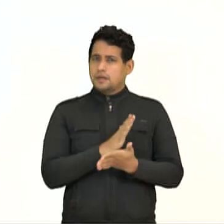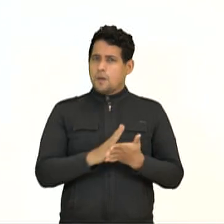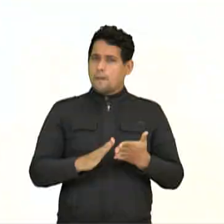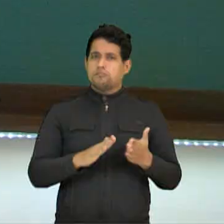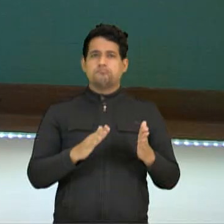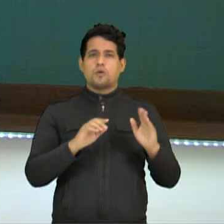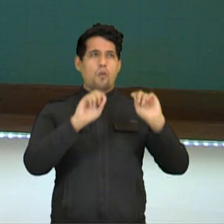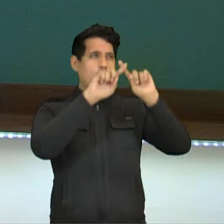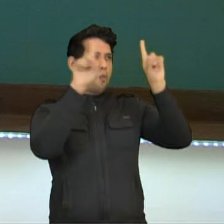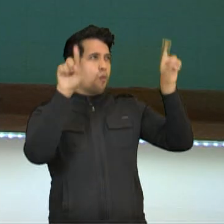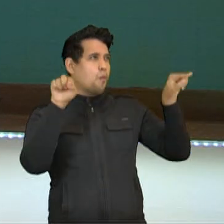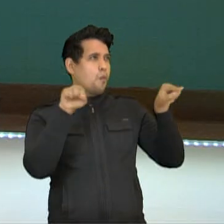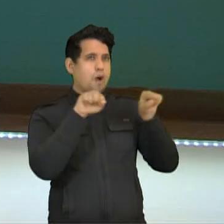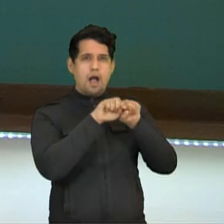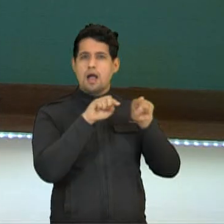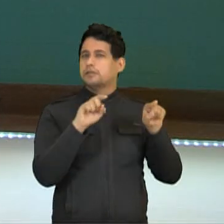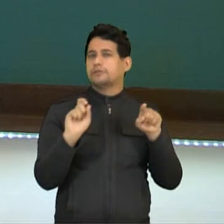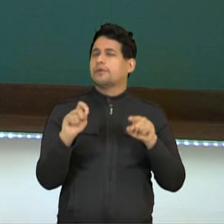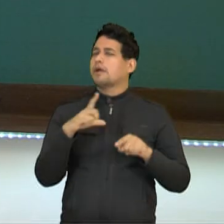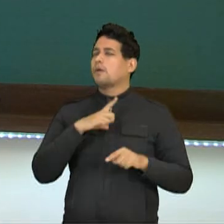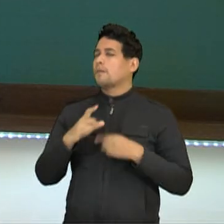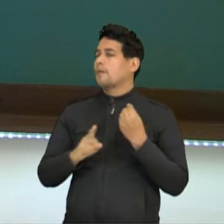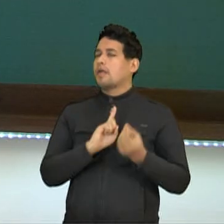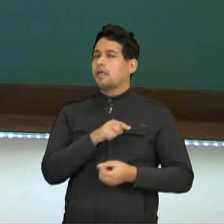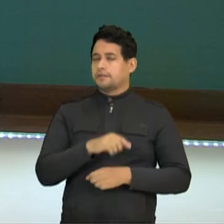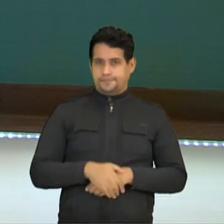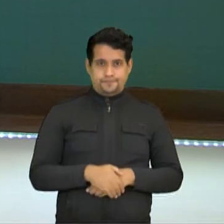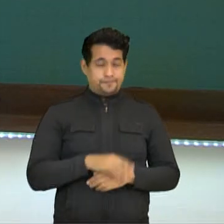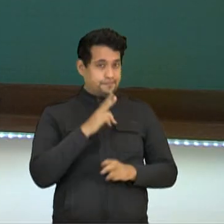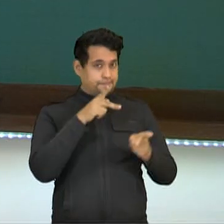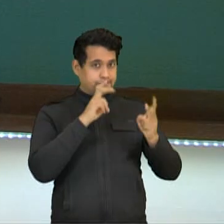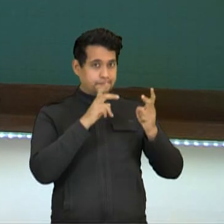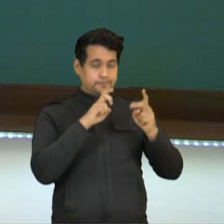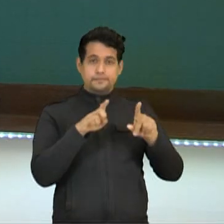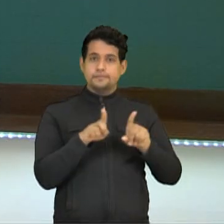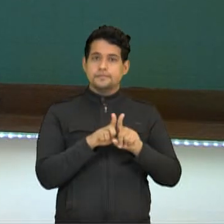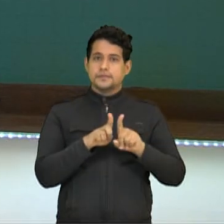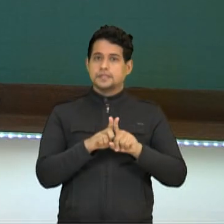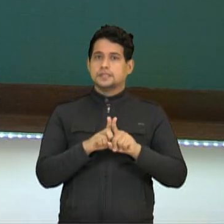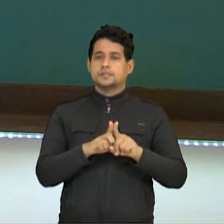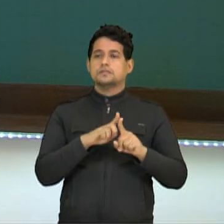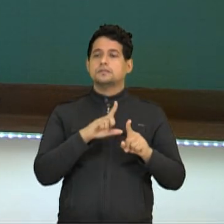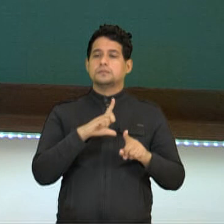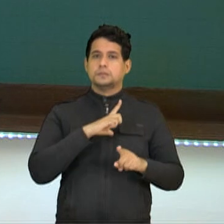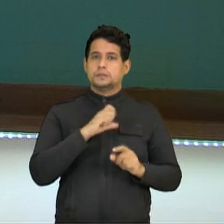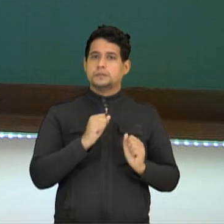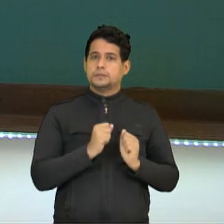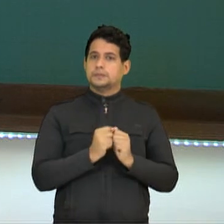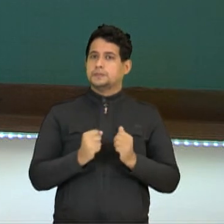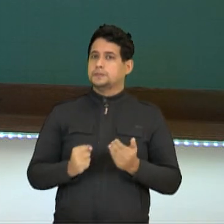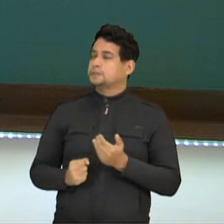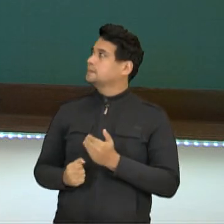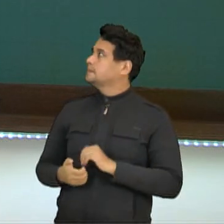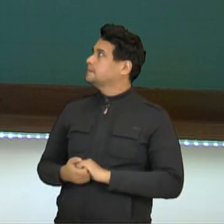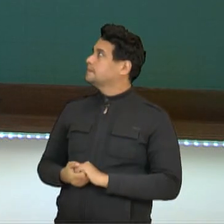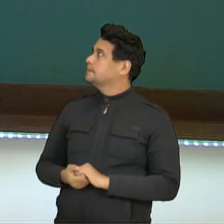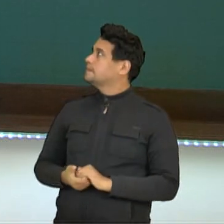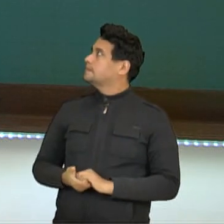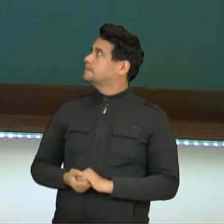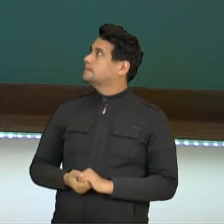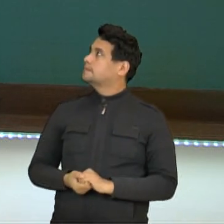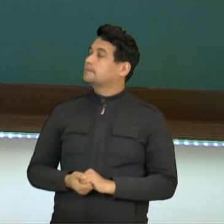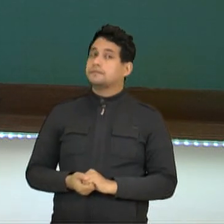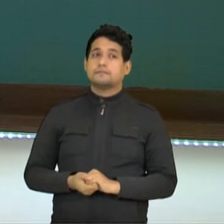na parede, tem um quadro, como é que está o seu quarto? Então vamos dar uma olhadinha nesses móveis que nós temos aqui, olha lá. Então